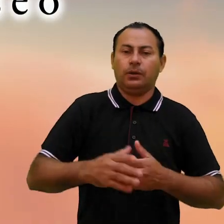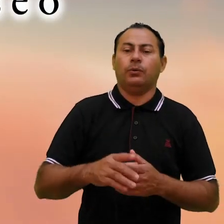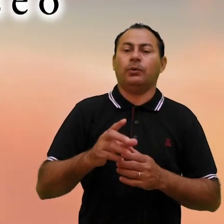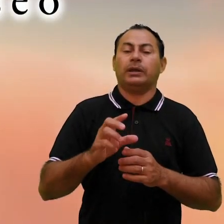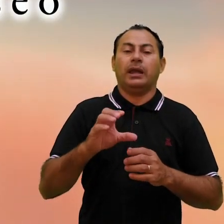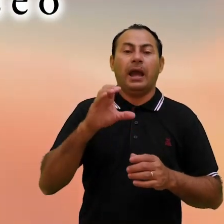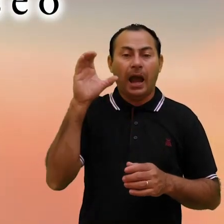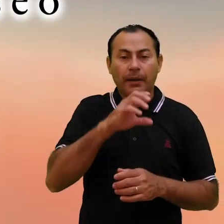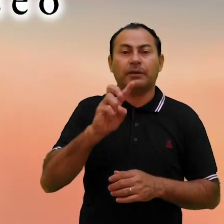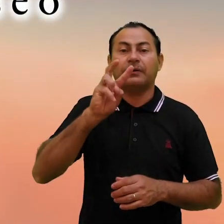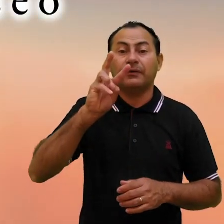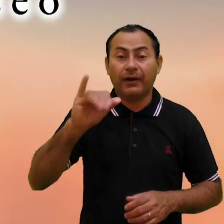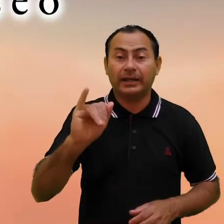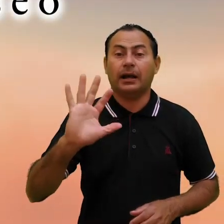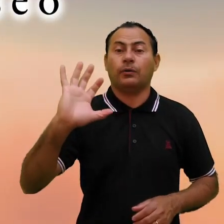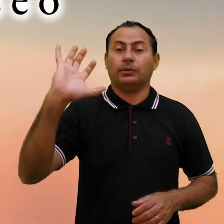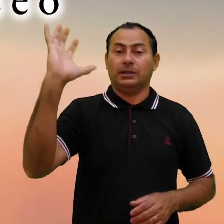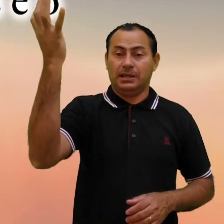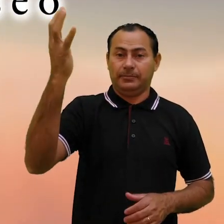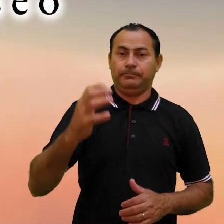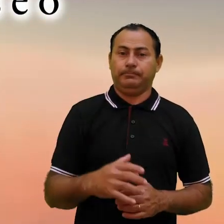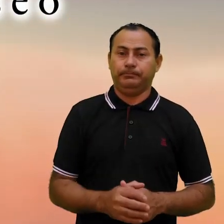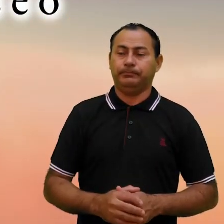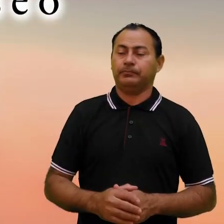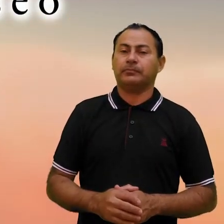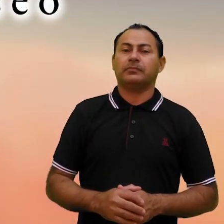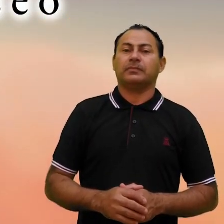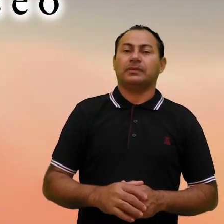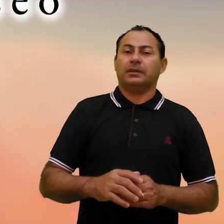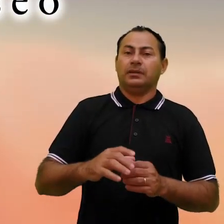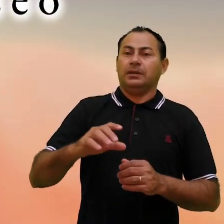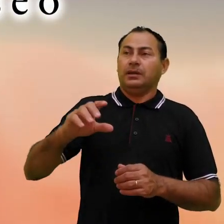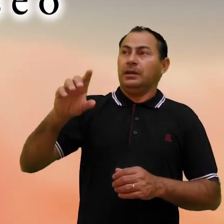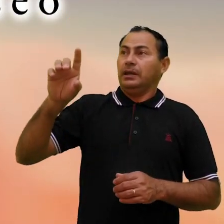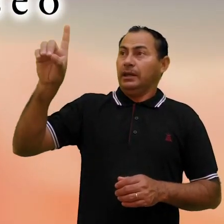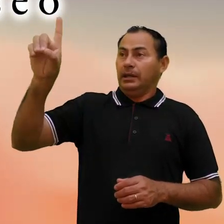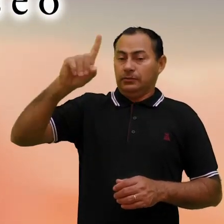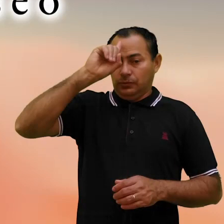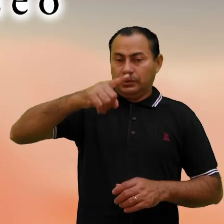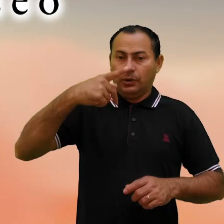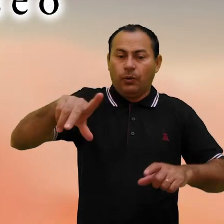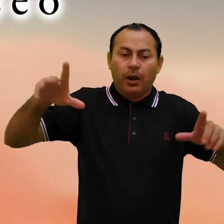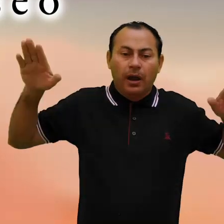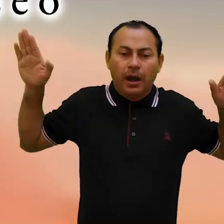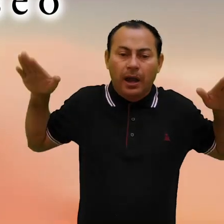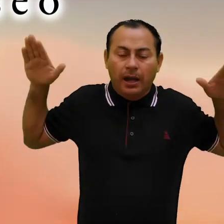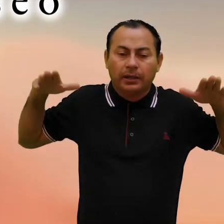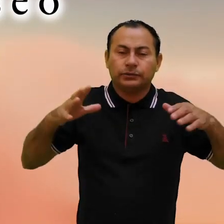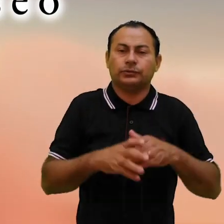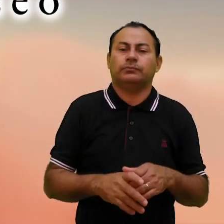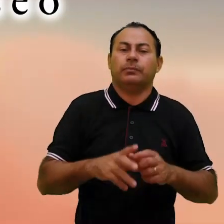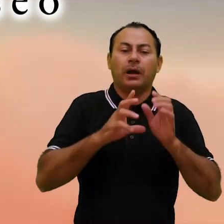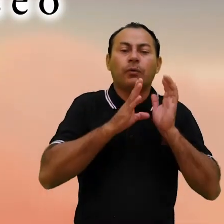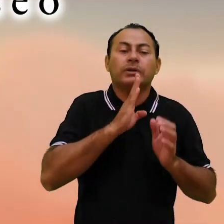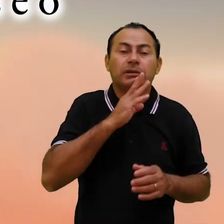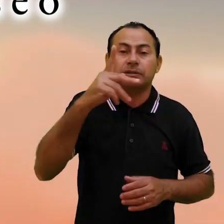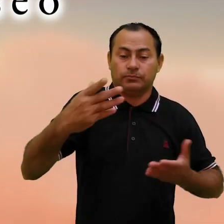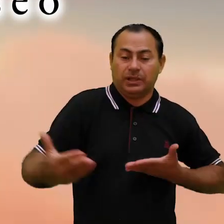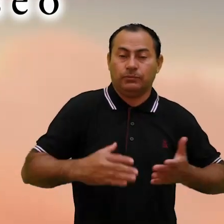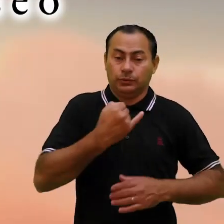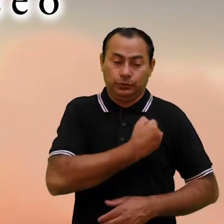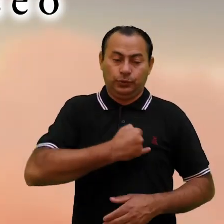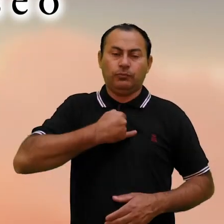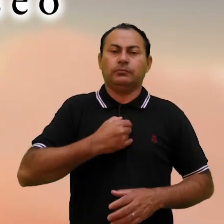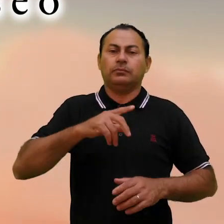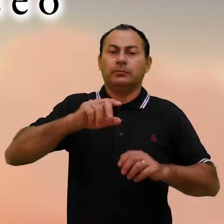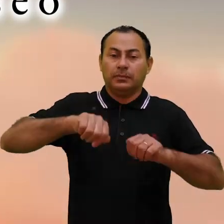em breve há de acontecer. Ele enviou o seu anjo para torná-la conhecida ao seu servo João, que dá testemunho